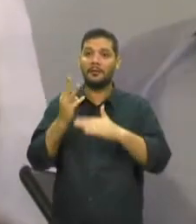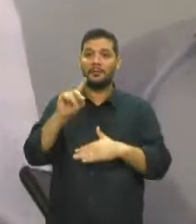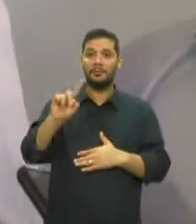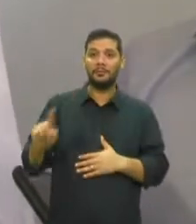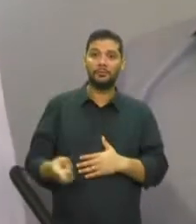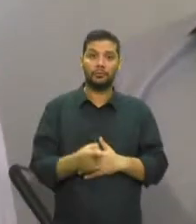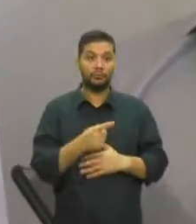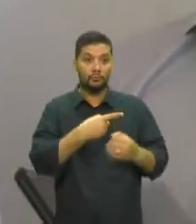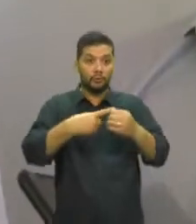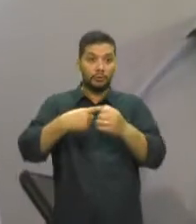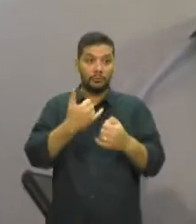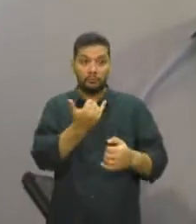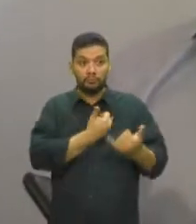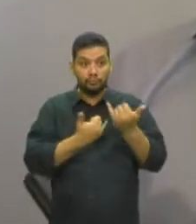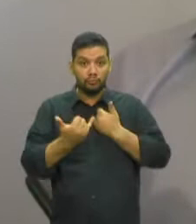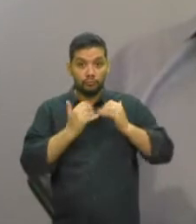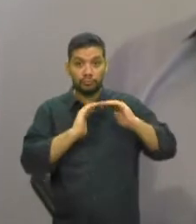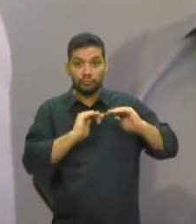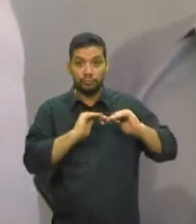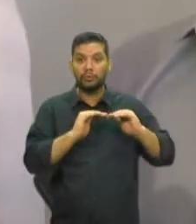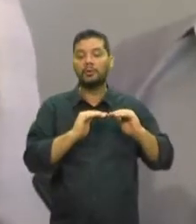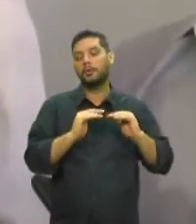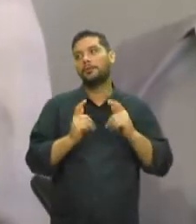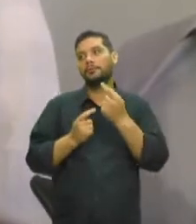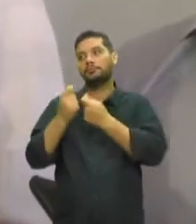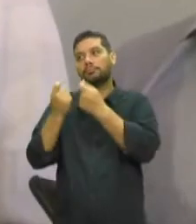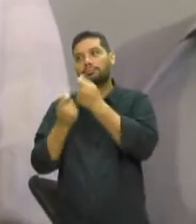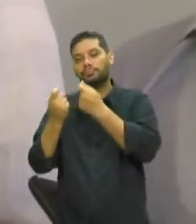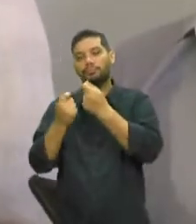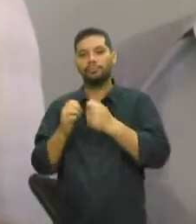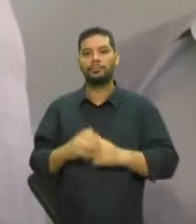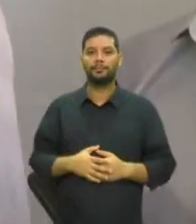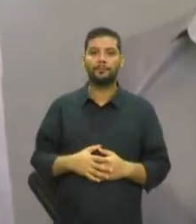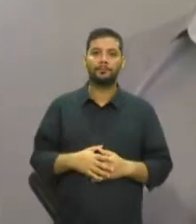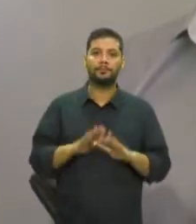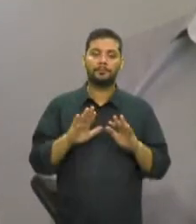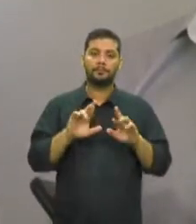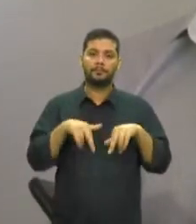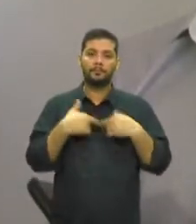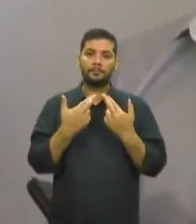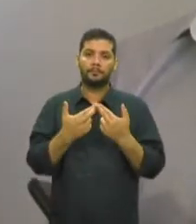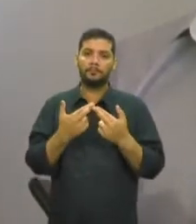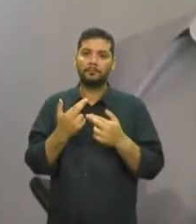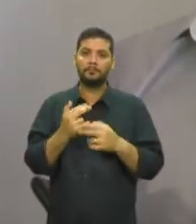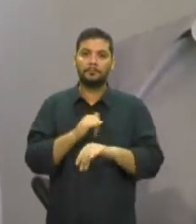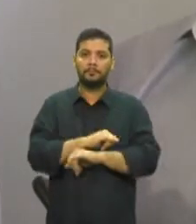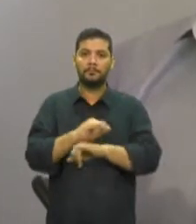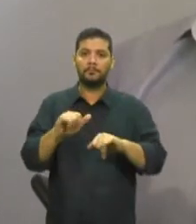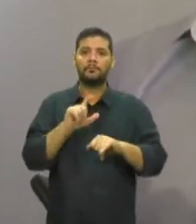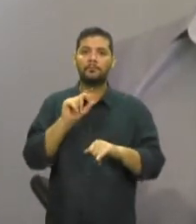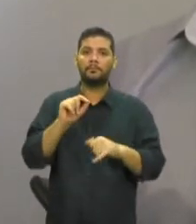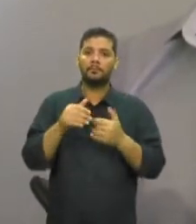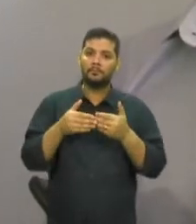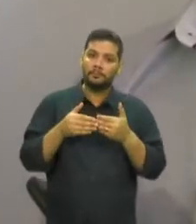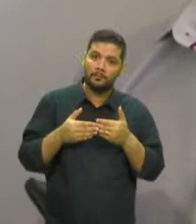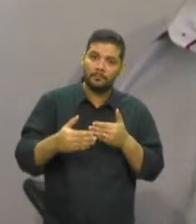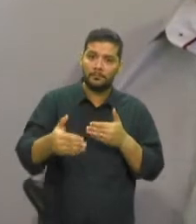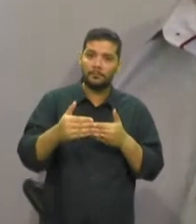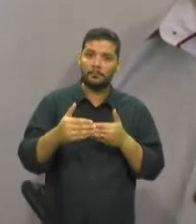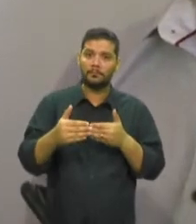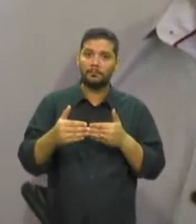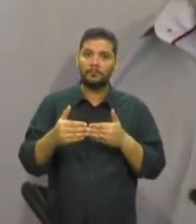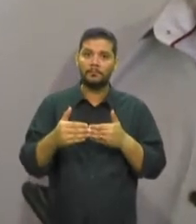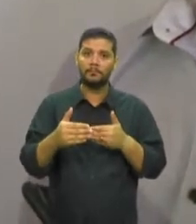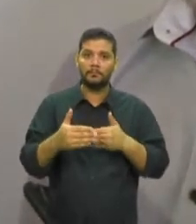gente. Mas é importante aí isso, nessa reunião, eu sinalizei para eles, de que à medida que a gente for sinalizando, que esse